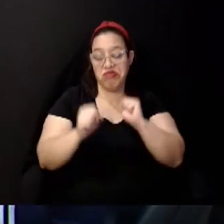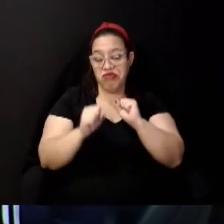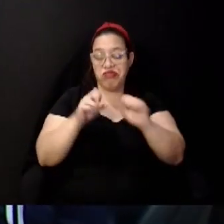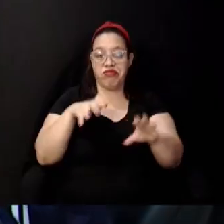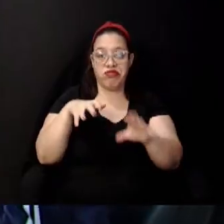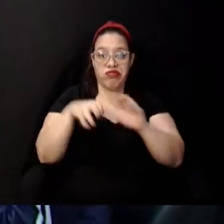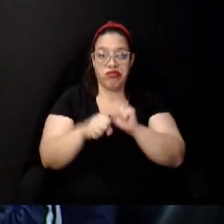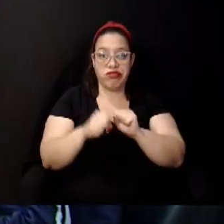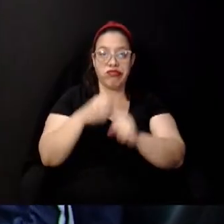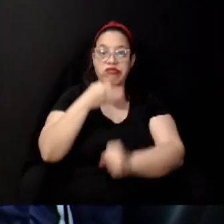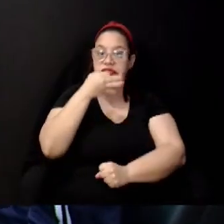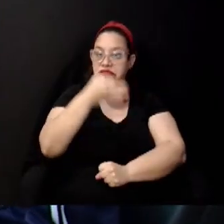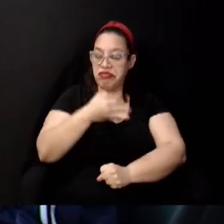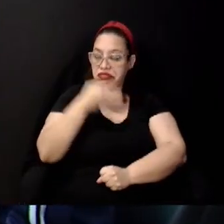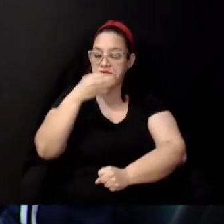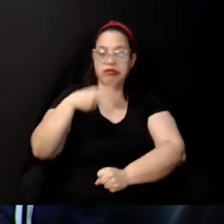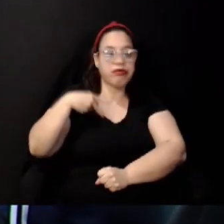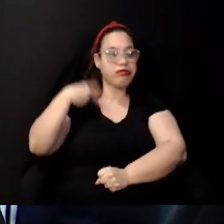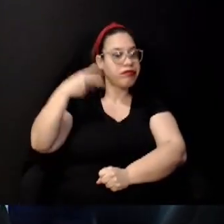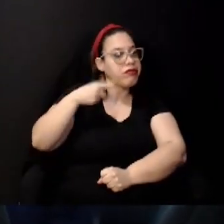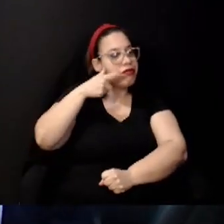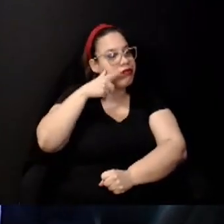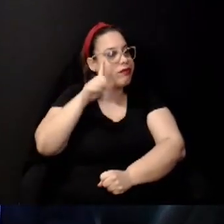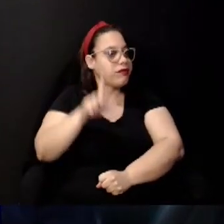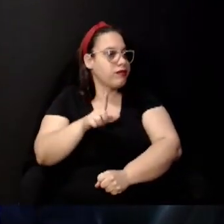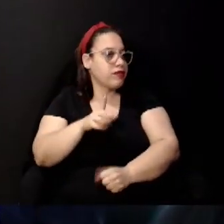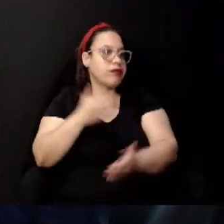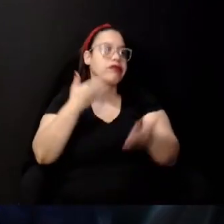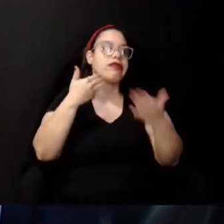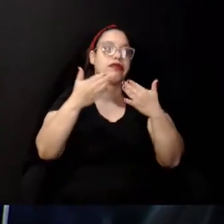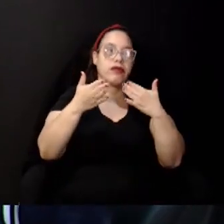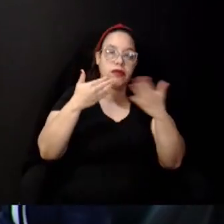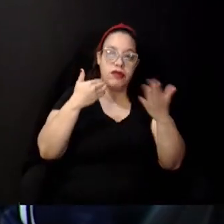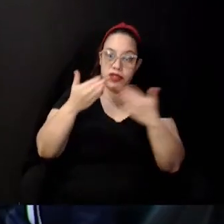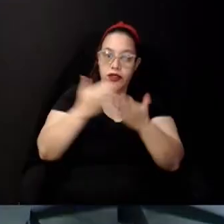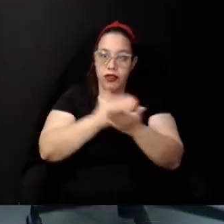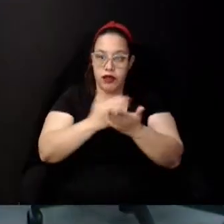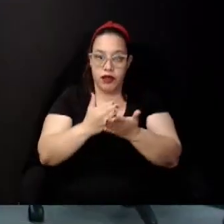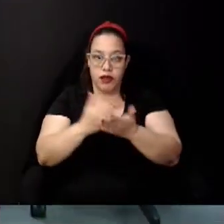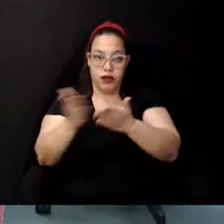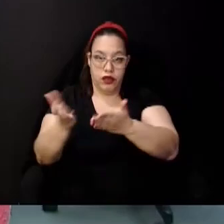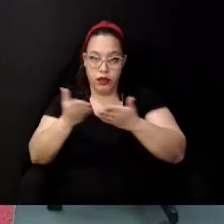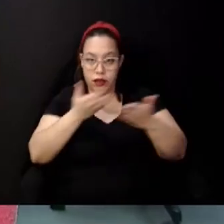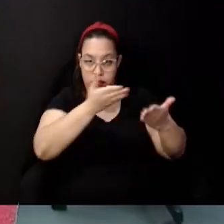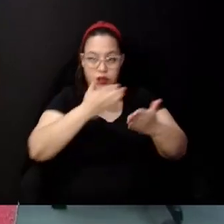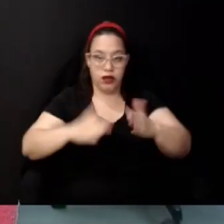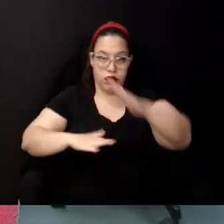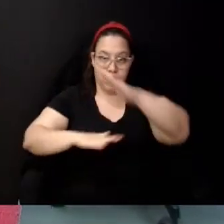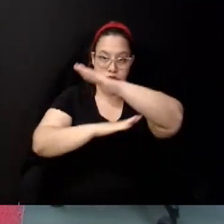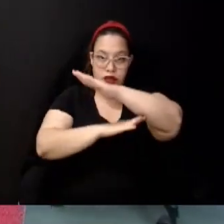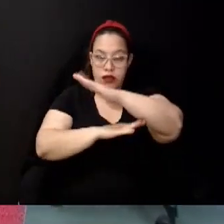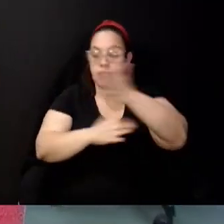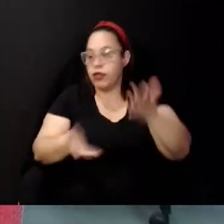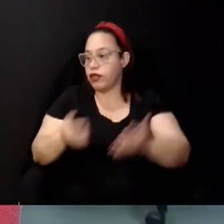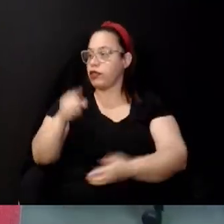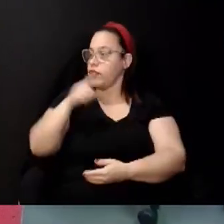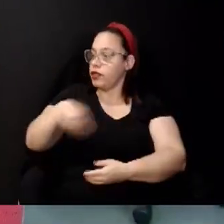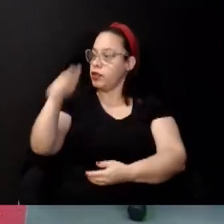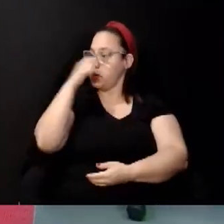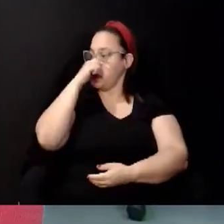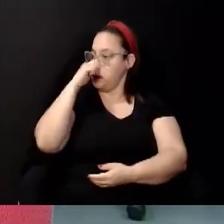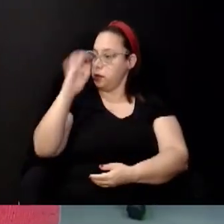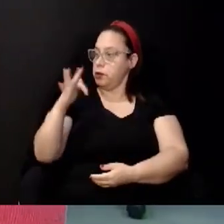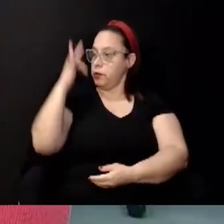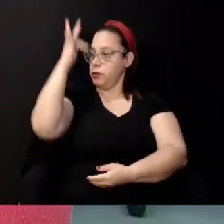opiniões políticas, já consigam entrar numa conversa a partir dessa visita aqui na Câmara. Eles são o futuro da nossa cidade, do